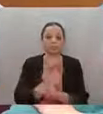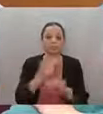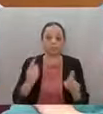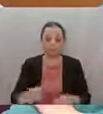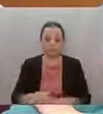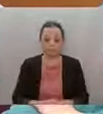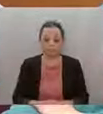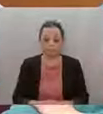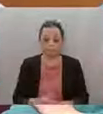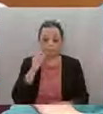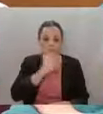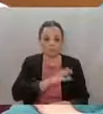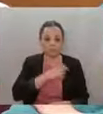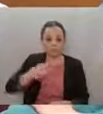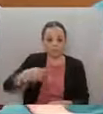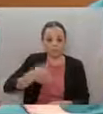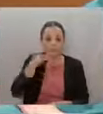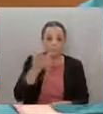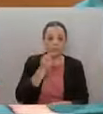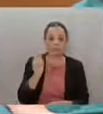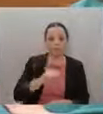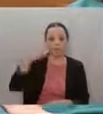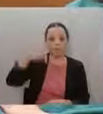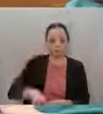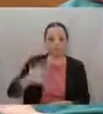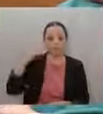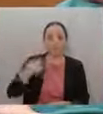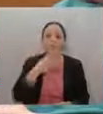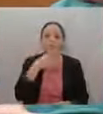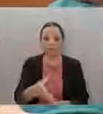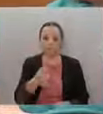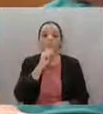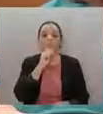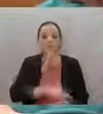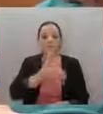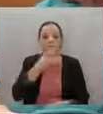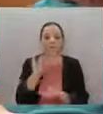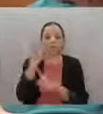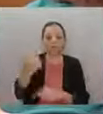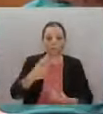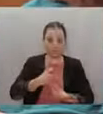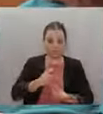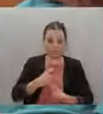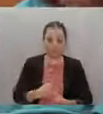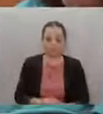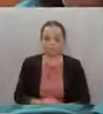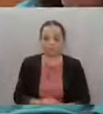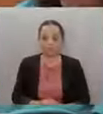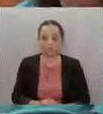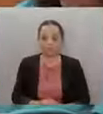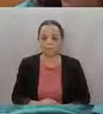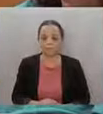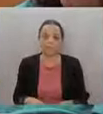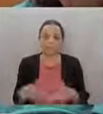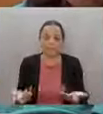o Sr. Presidente parece que não percebeu à primeira quando eu disse que ele podia falar depois de mim. E, por isso,